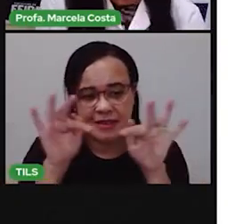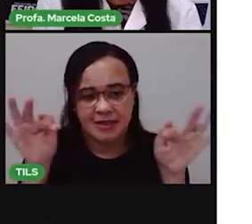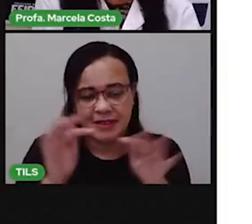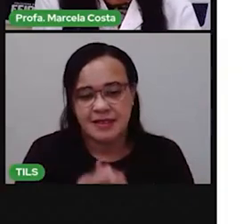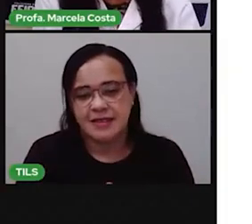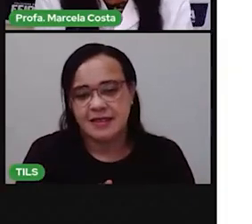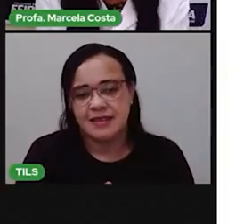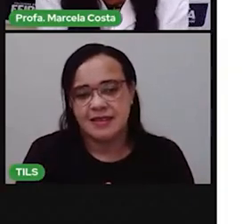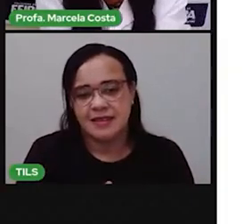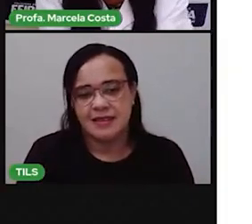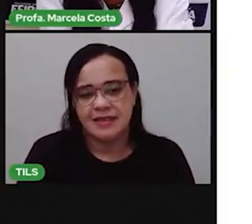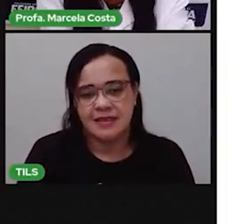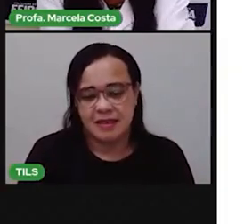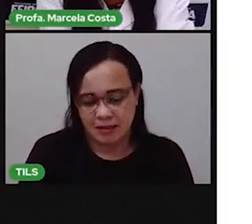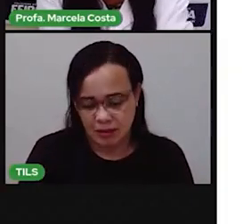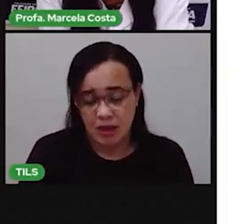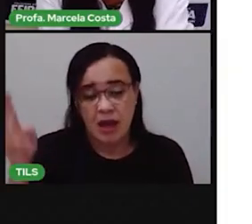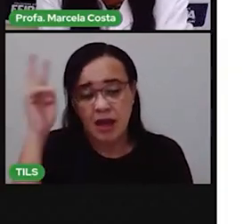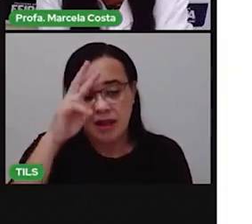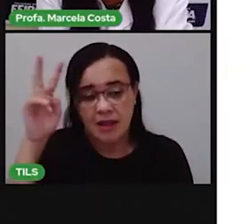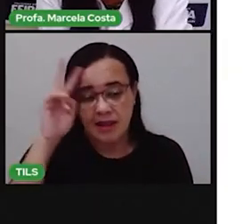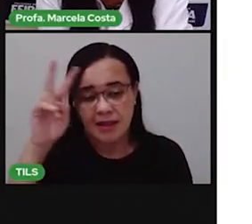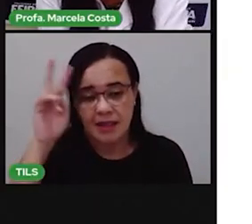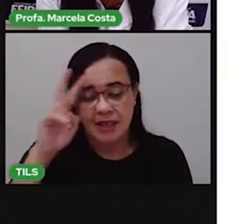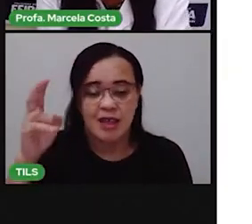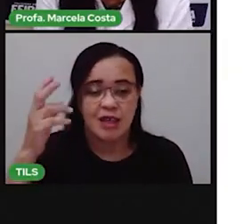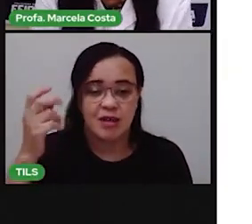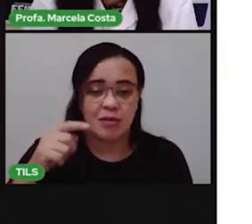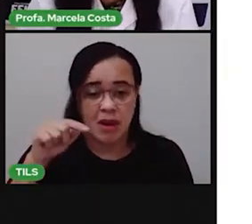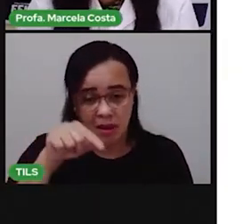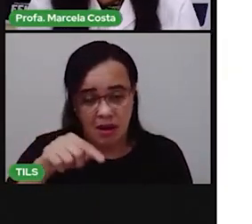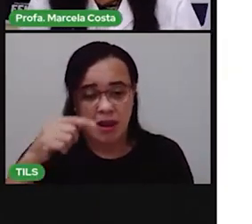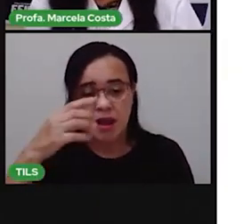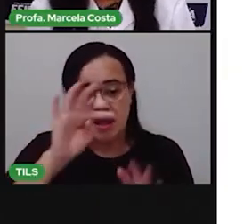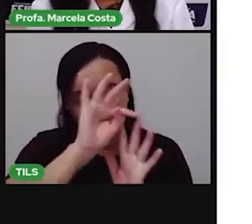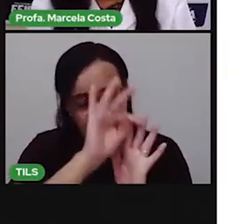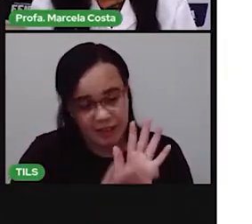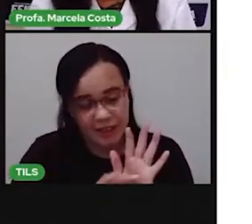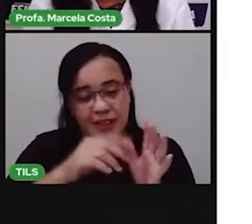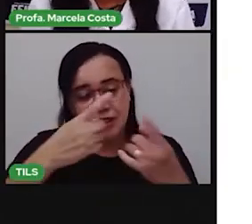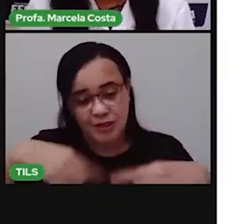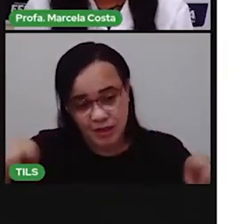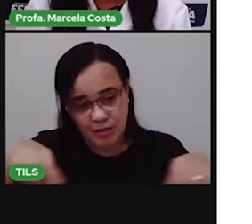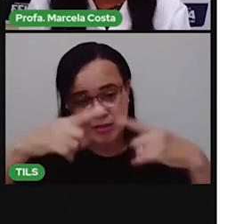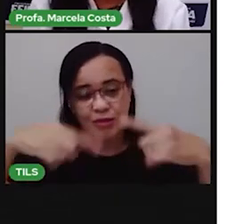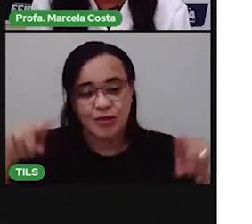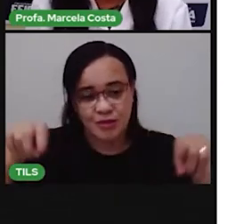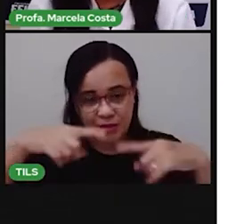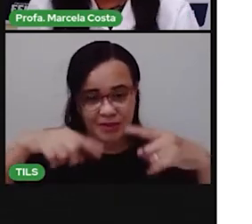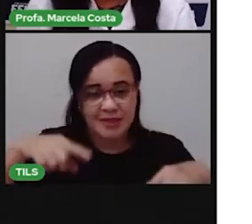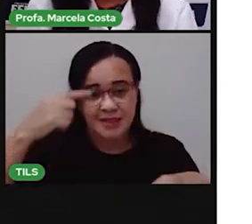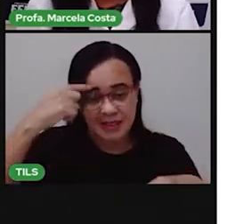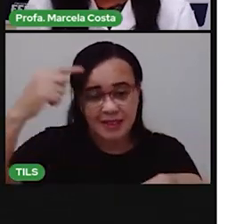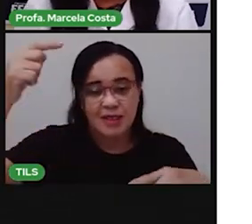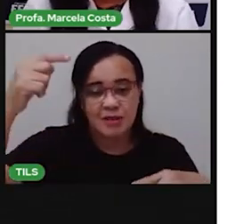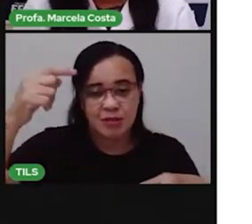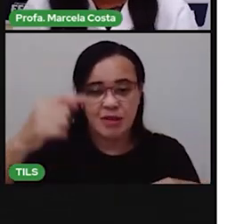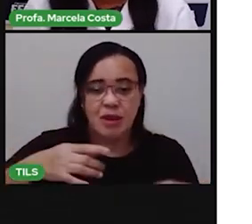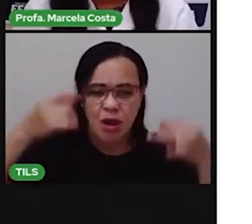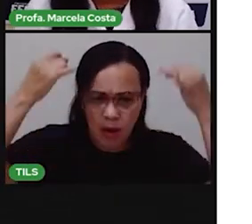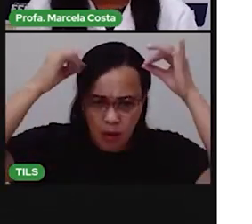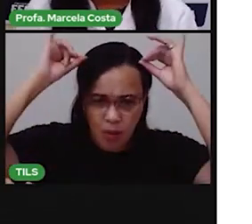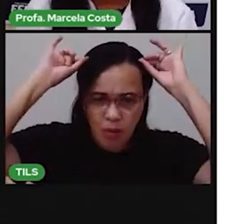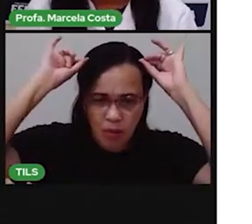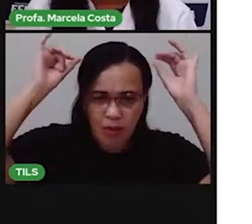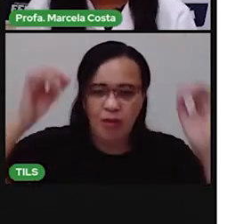Lembra que lá naquela parlenda do que a doutora estava aqui? O boi já bebeu água?